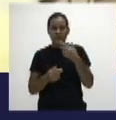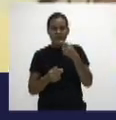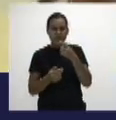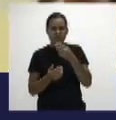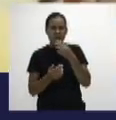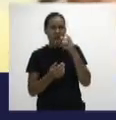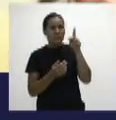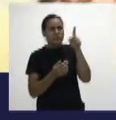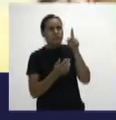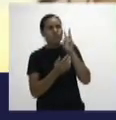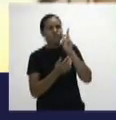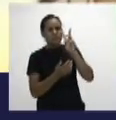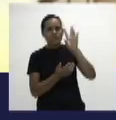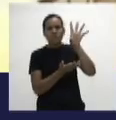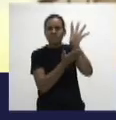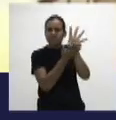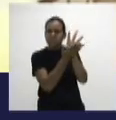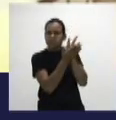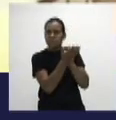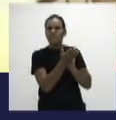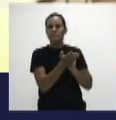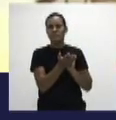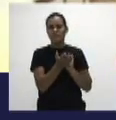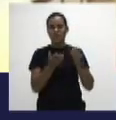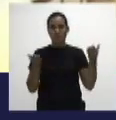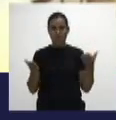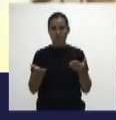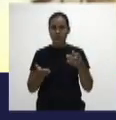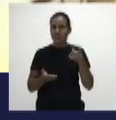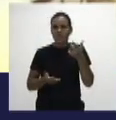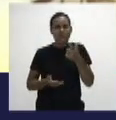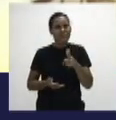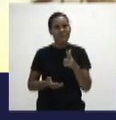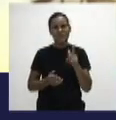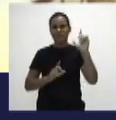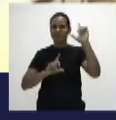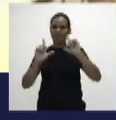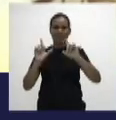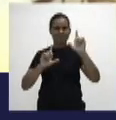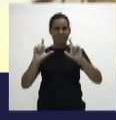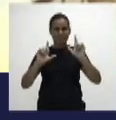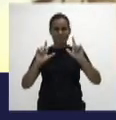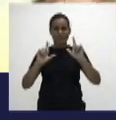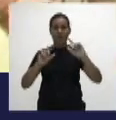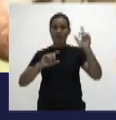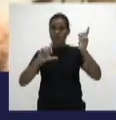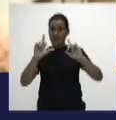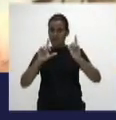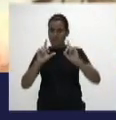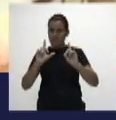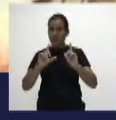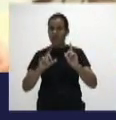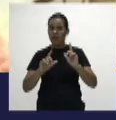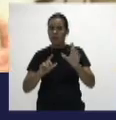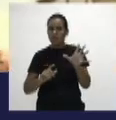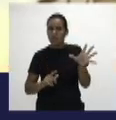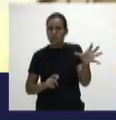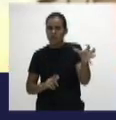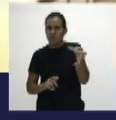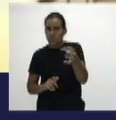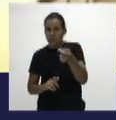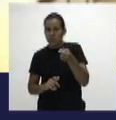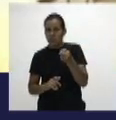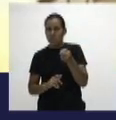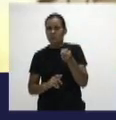de de maravilha para você não é hoje em dia eh você não tem isso tanto na televisão né mas a